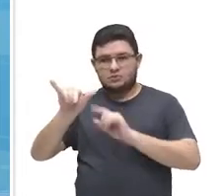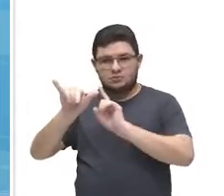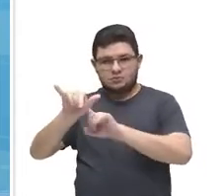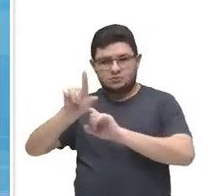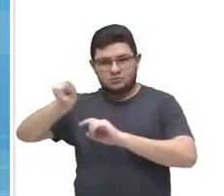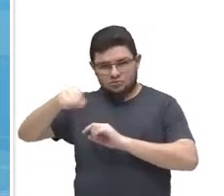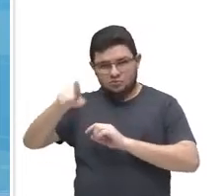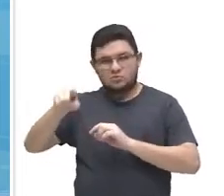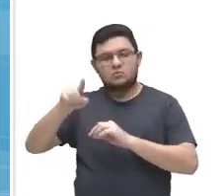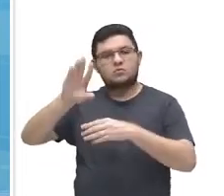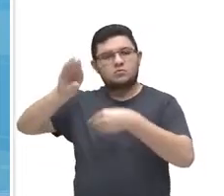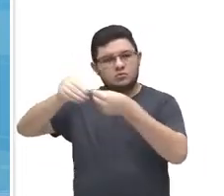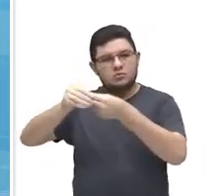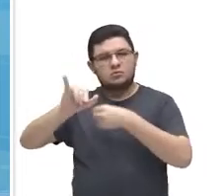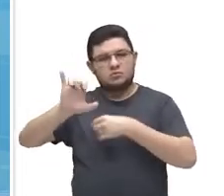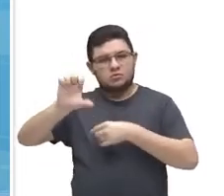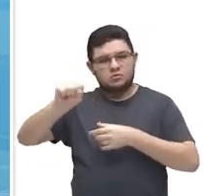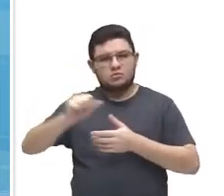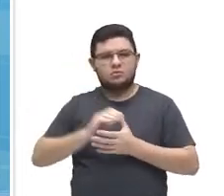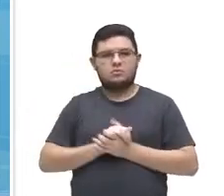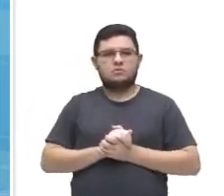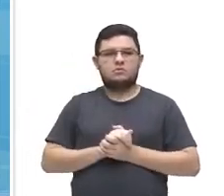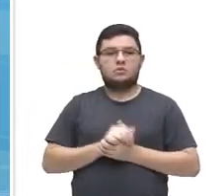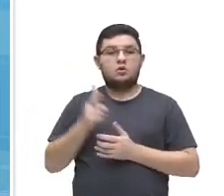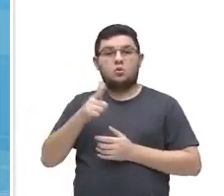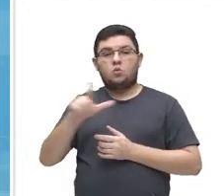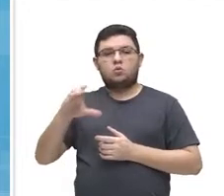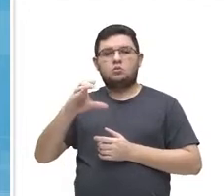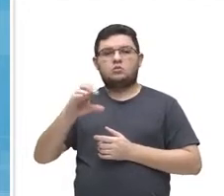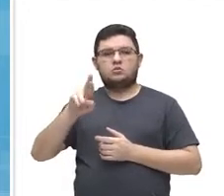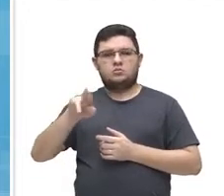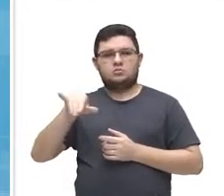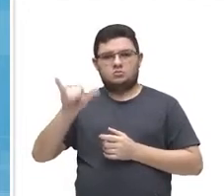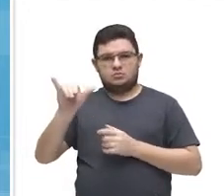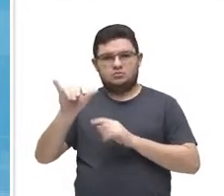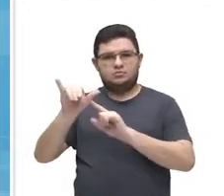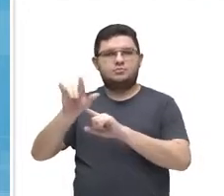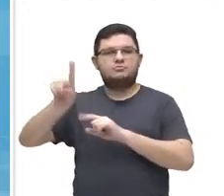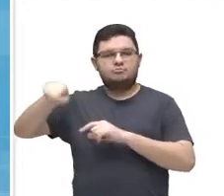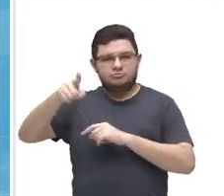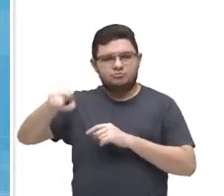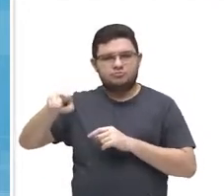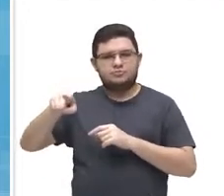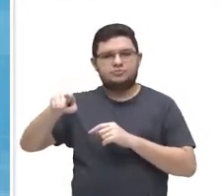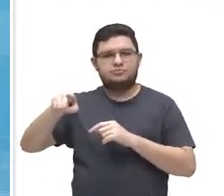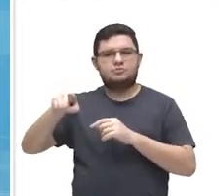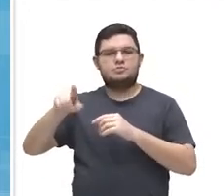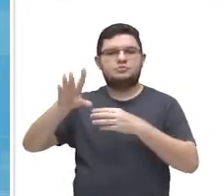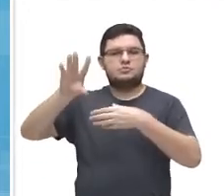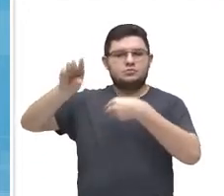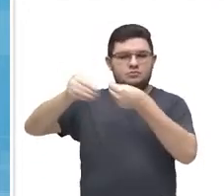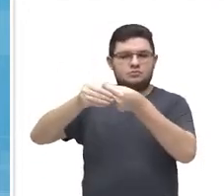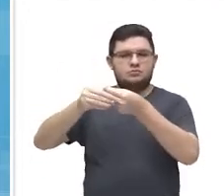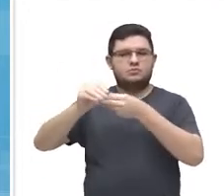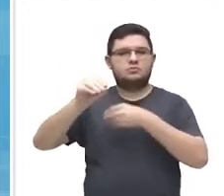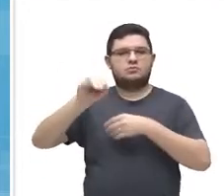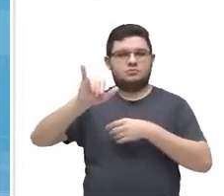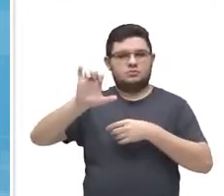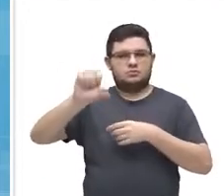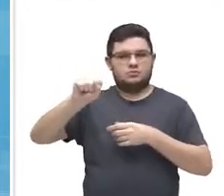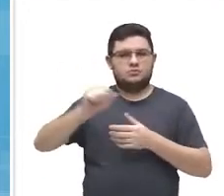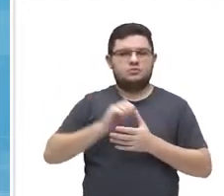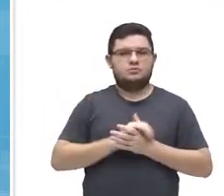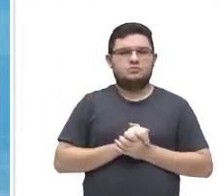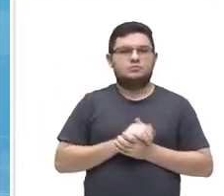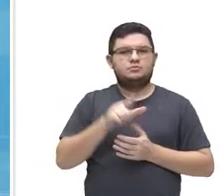acrescido IES. O verbo cry, também terminação em Y, substitui o Y por IES. Perceberam, gente, então,